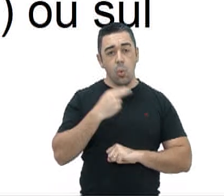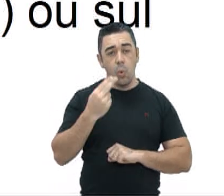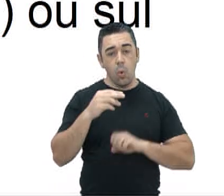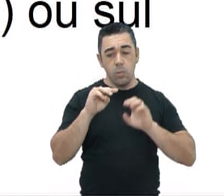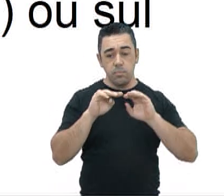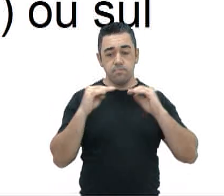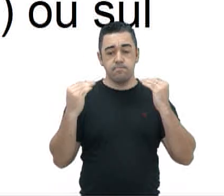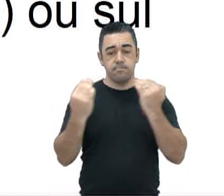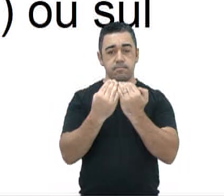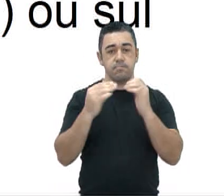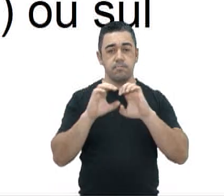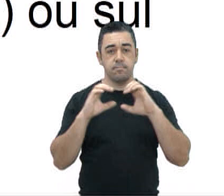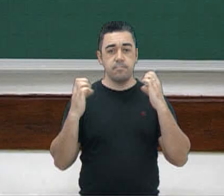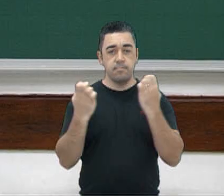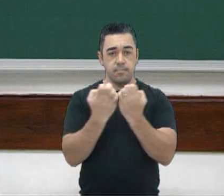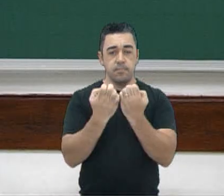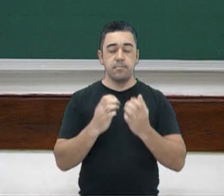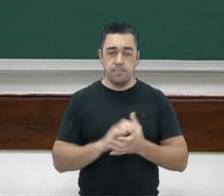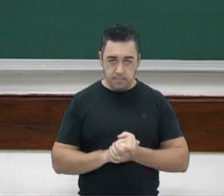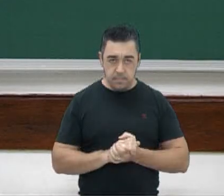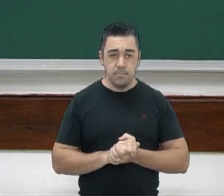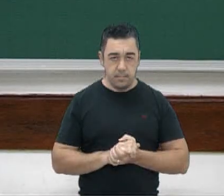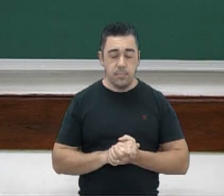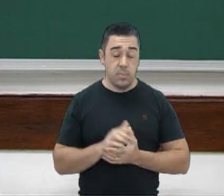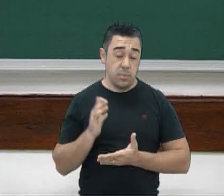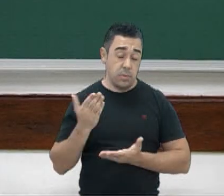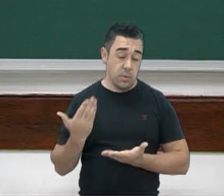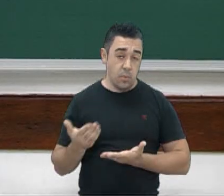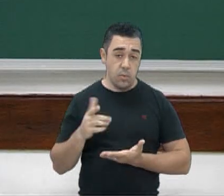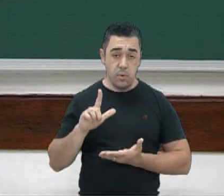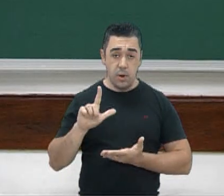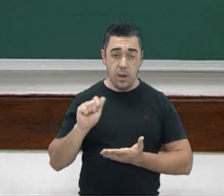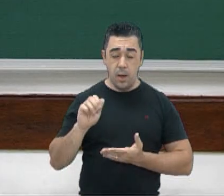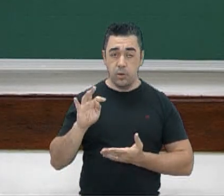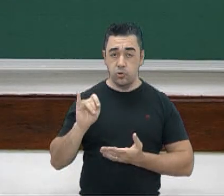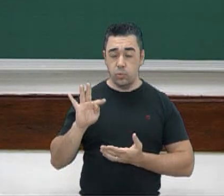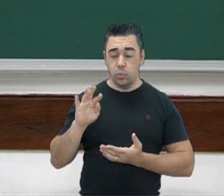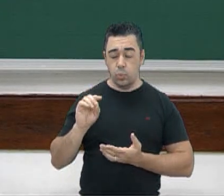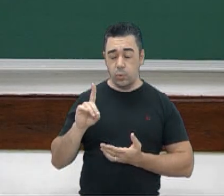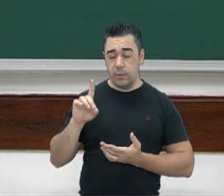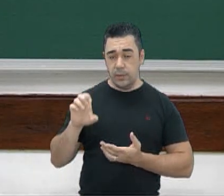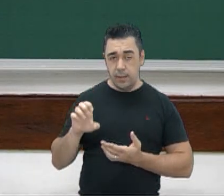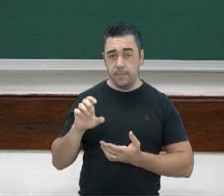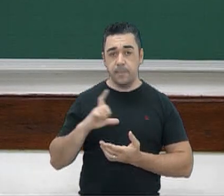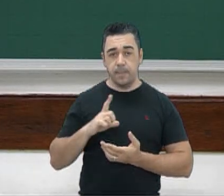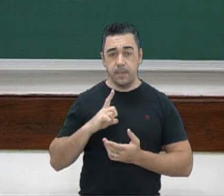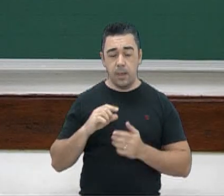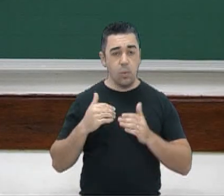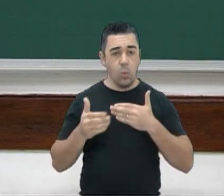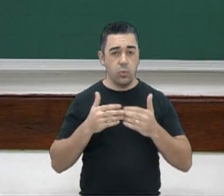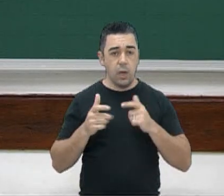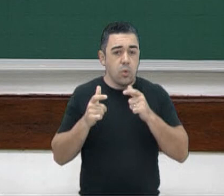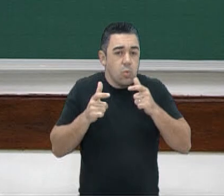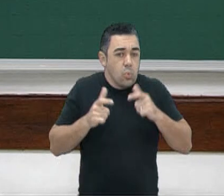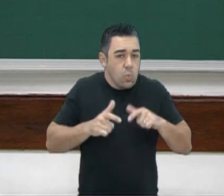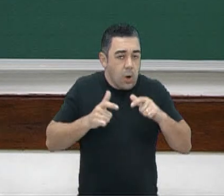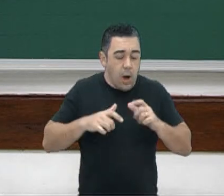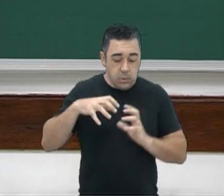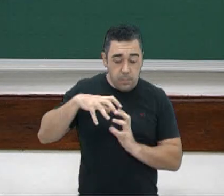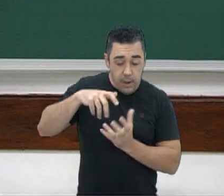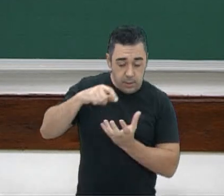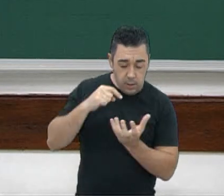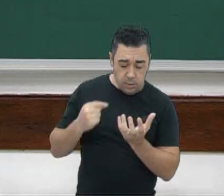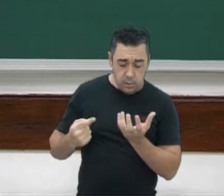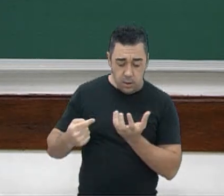nós temos as latitudes sendo justamente o quê? A distância medida entre um ponto qualquer da superfície